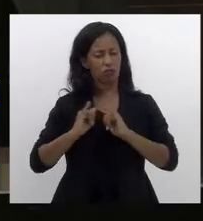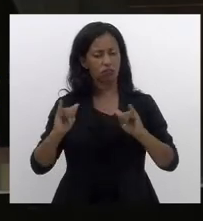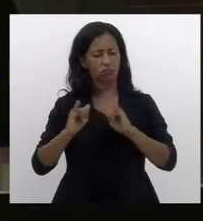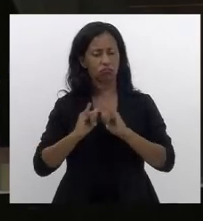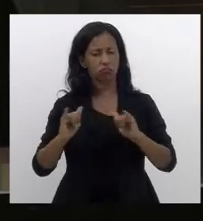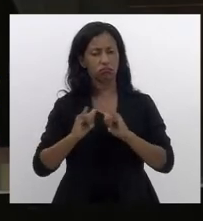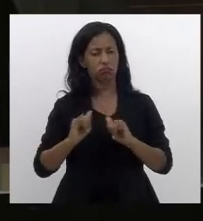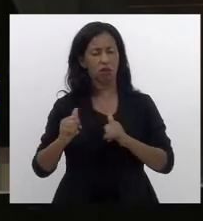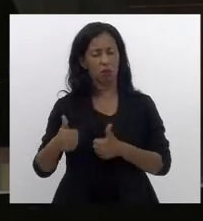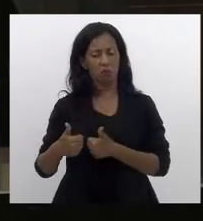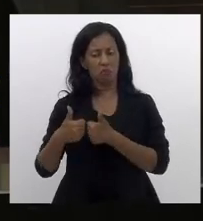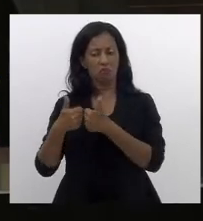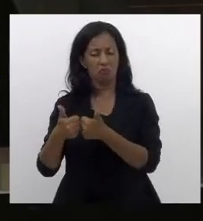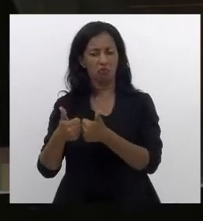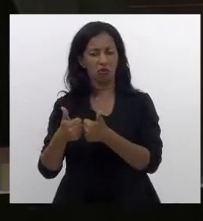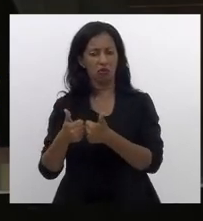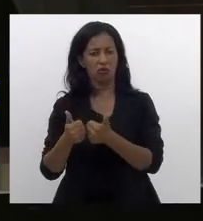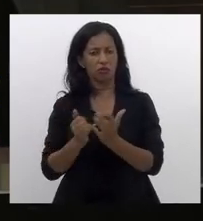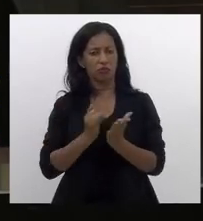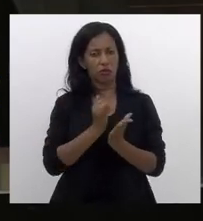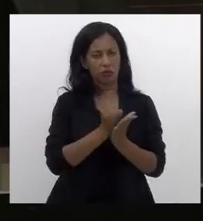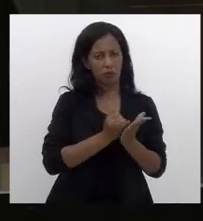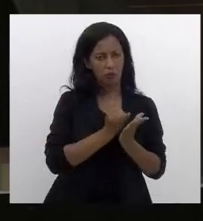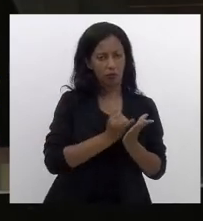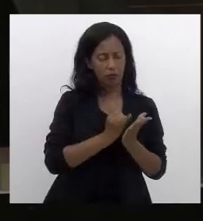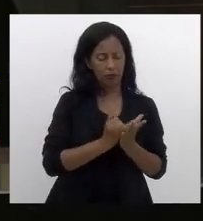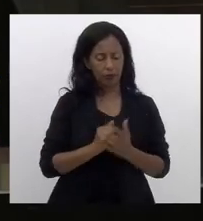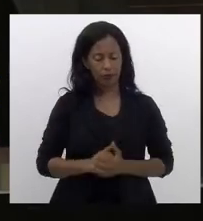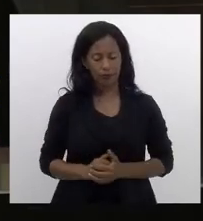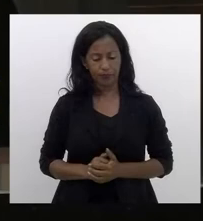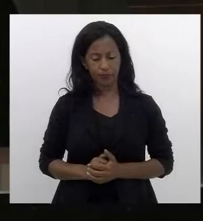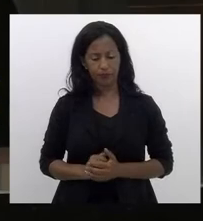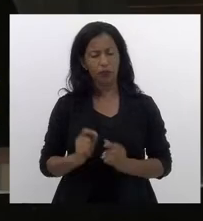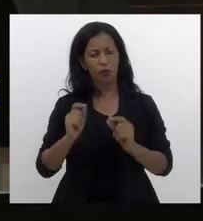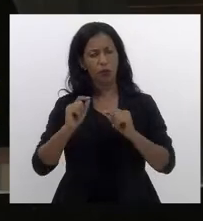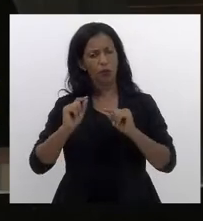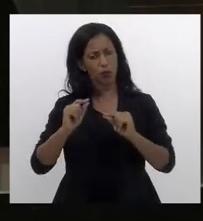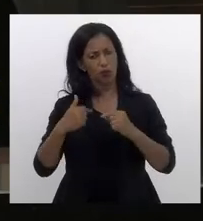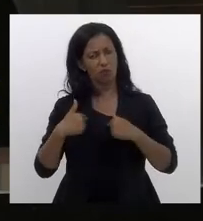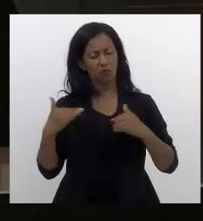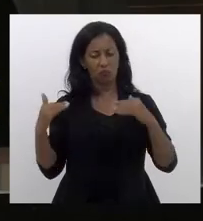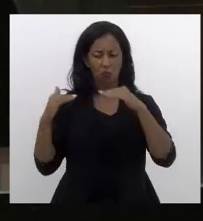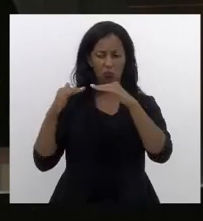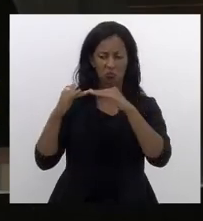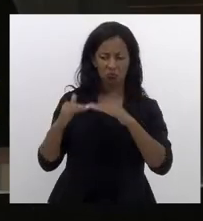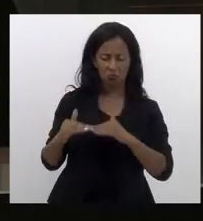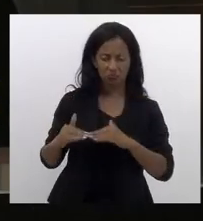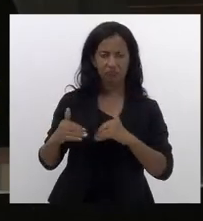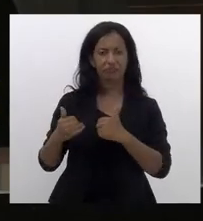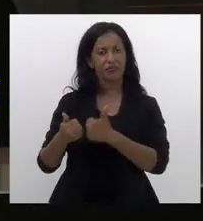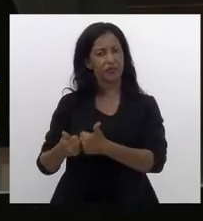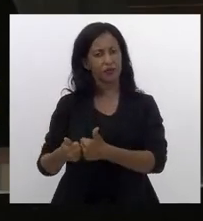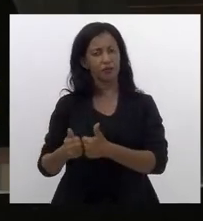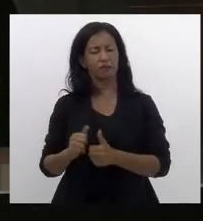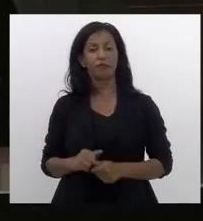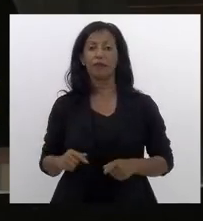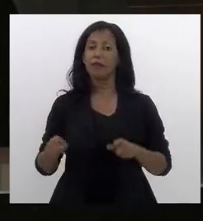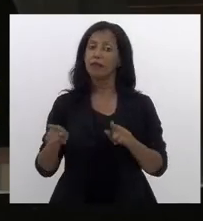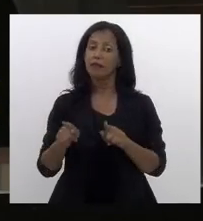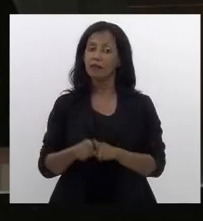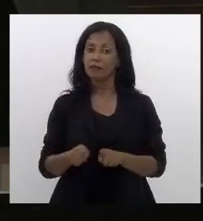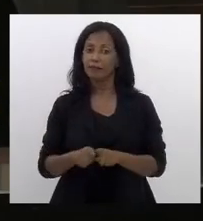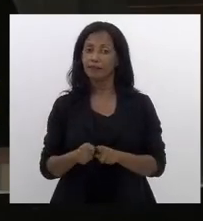comportamento positivo das receitas. O que eu concordo, senhora presidente. E, ao mesmo